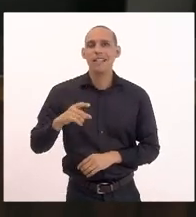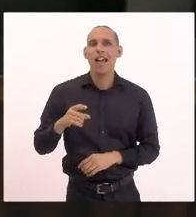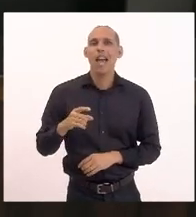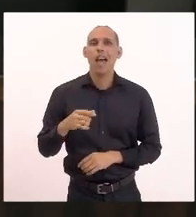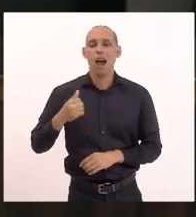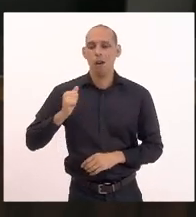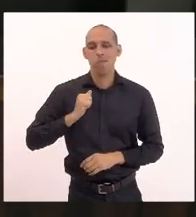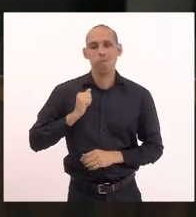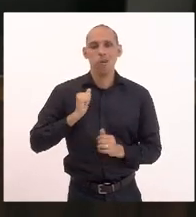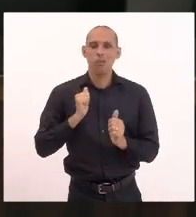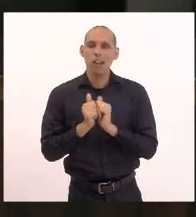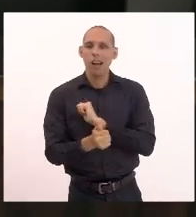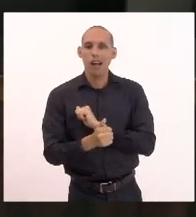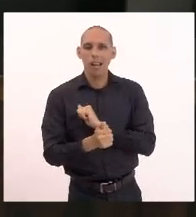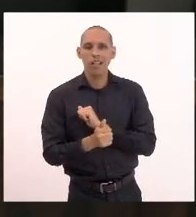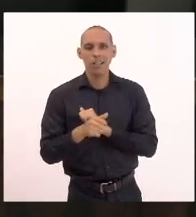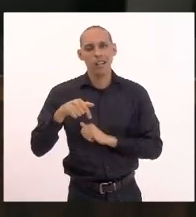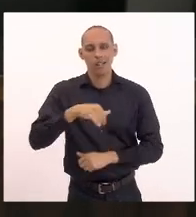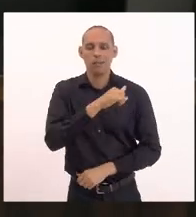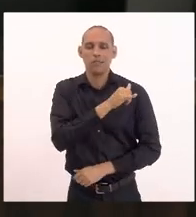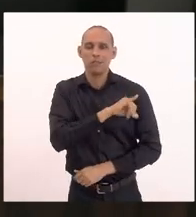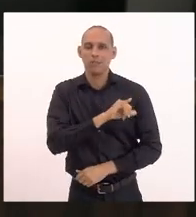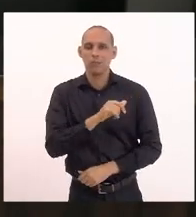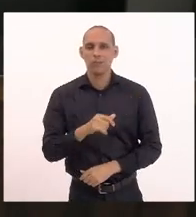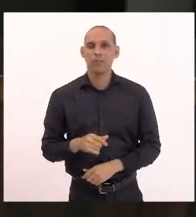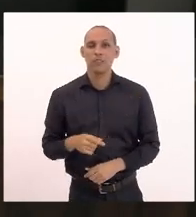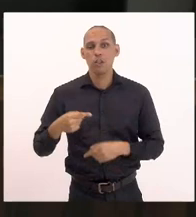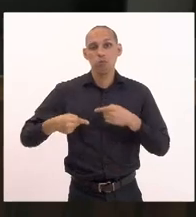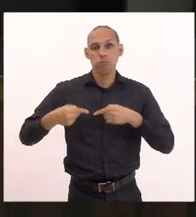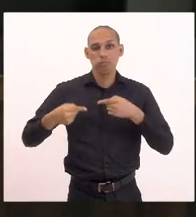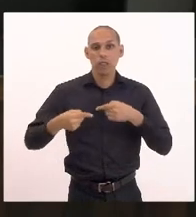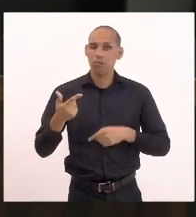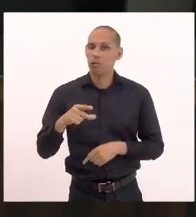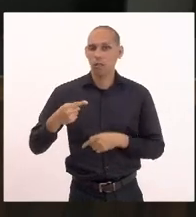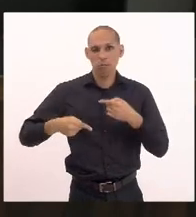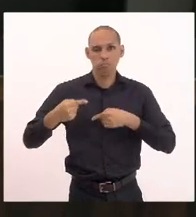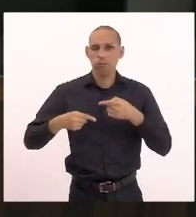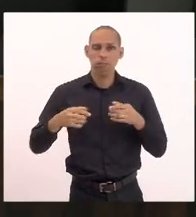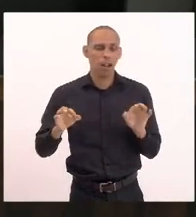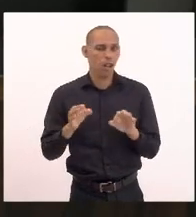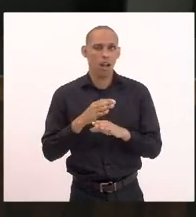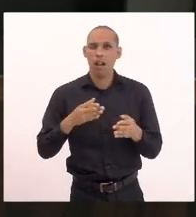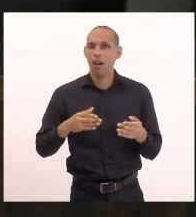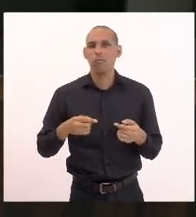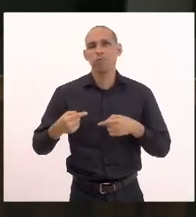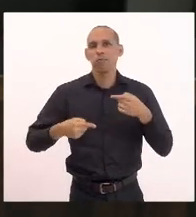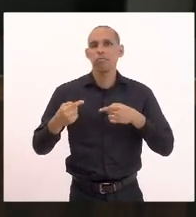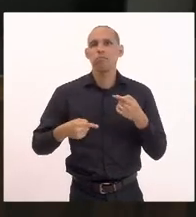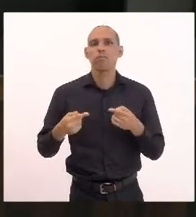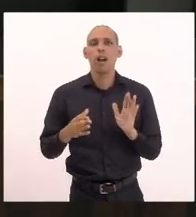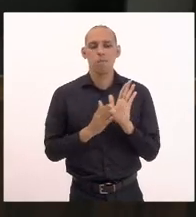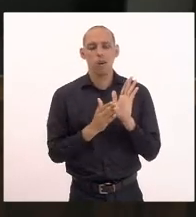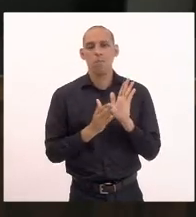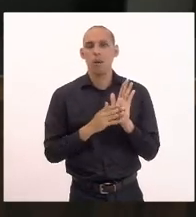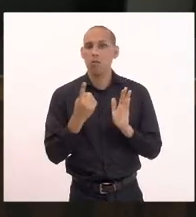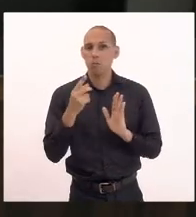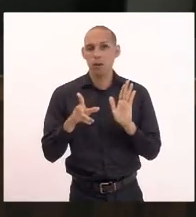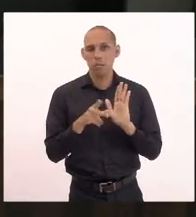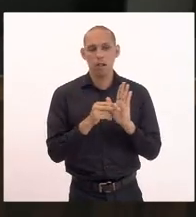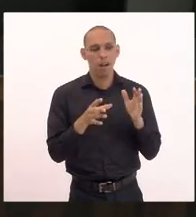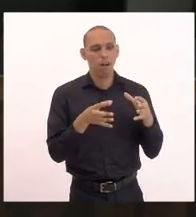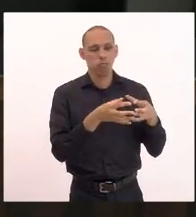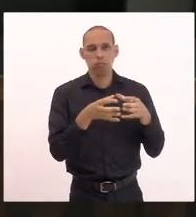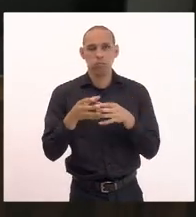Atleta no âmbito do Estado do Rio de Janeiro e da outras providências. Em discussão, não havendo quem queira discutir, encerra a discussão, o presente proposta recebeu uma emenda e retorna